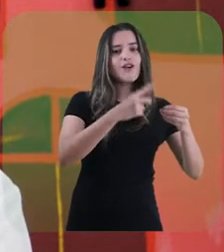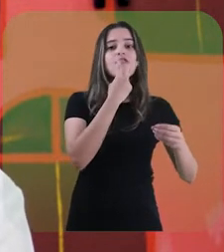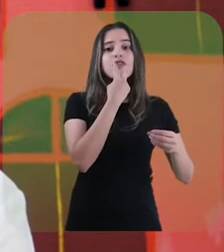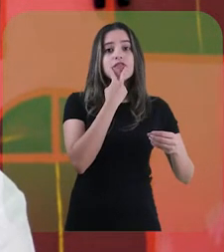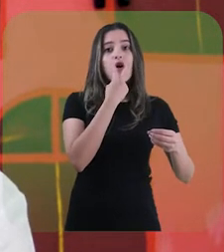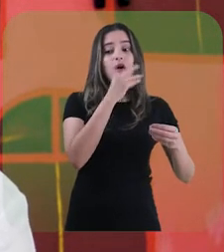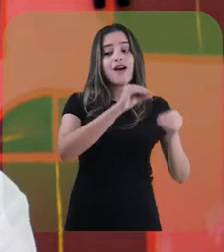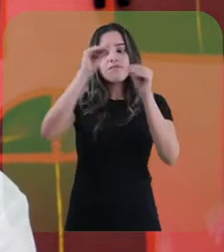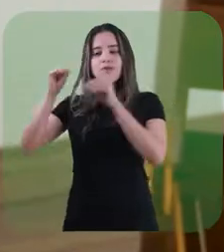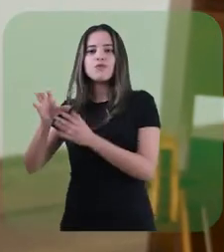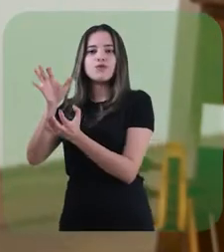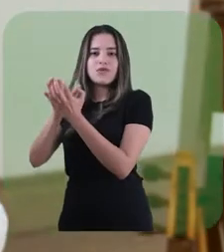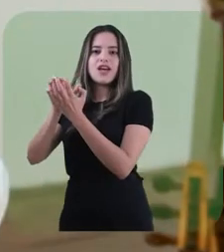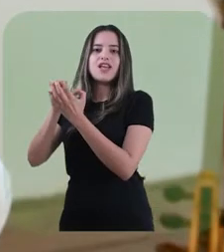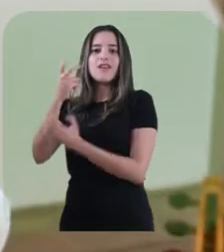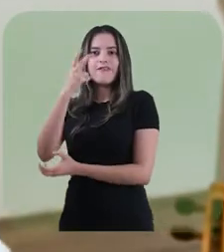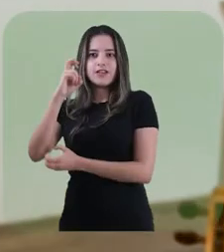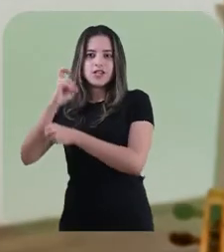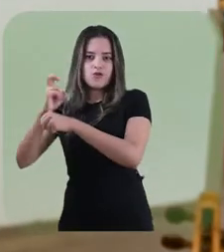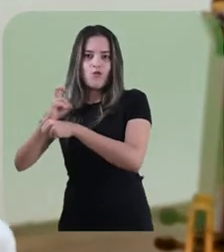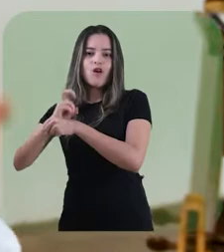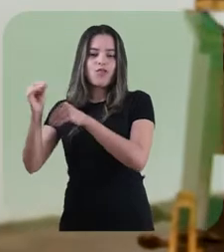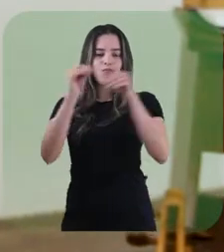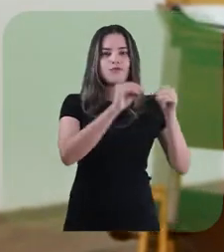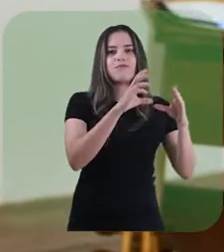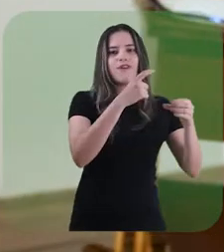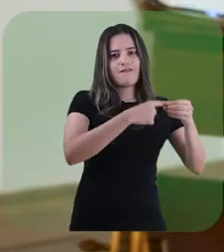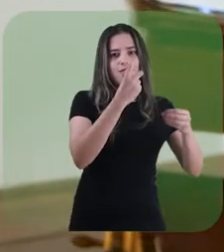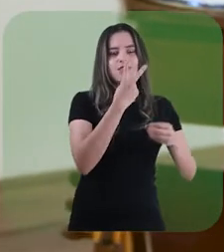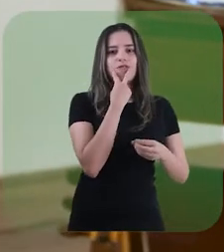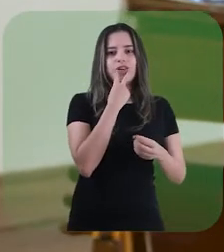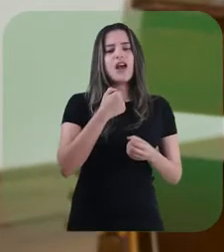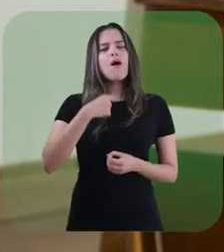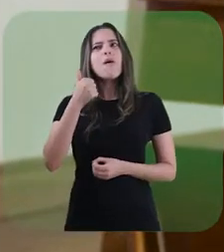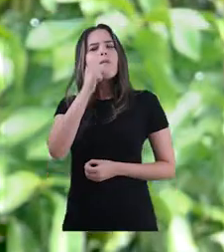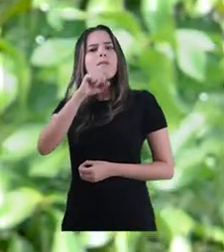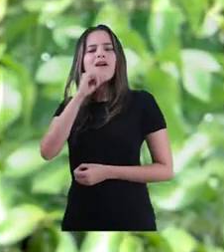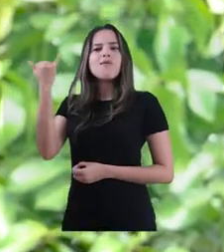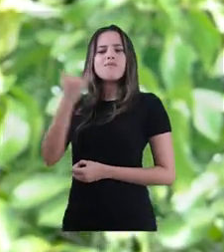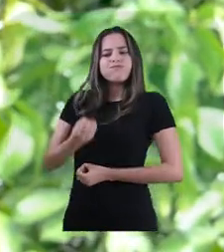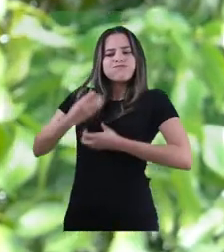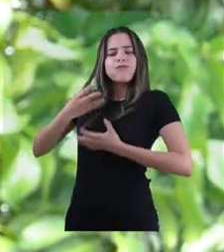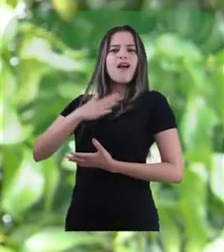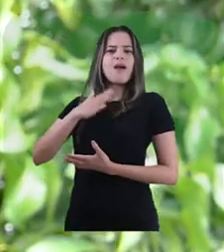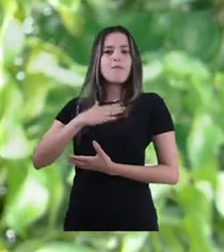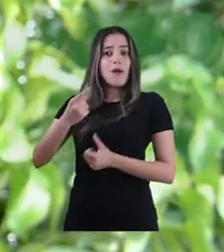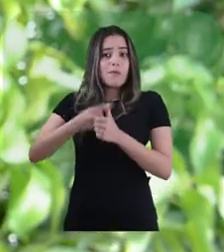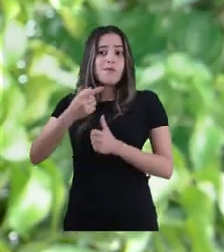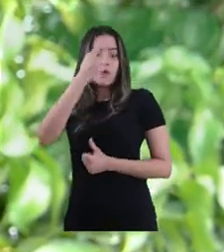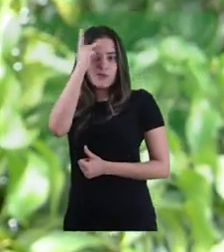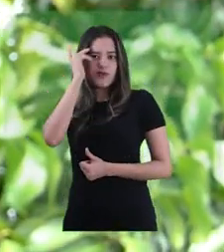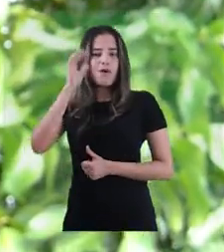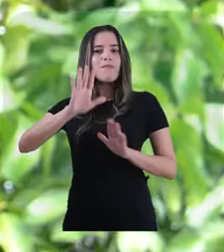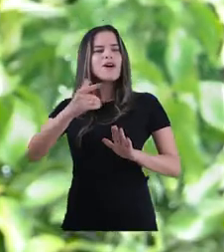voltei a morar em Vitória minha mãe foi a primeira pessoa que recitou um poema para mim né que que a professora falou de poesia na escola